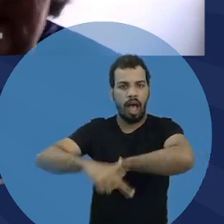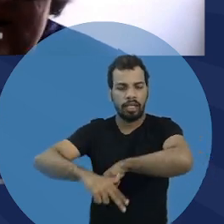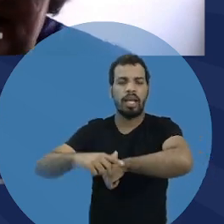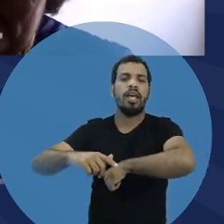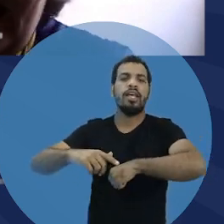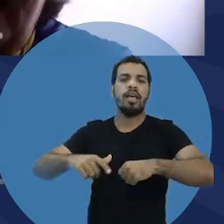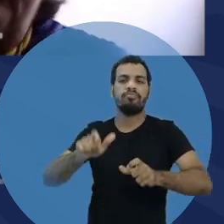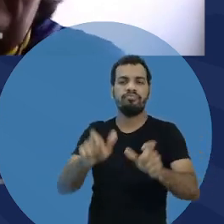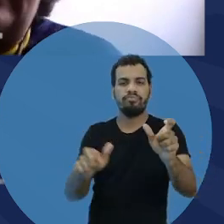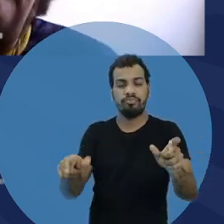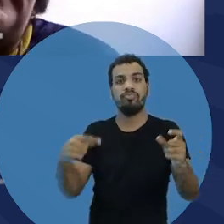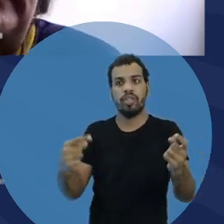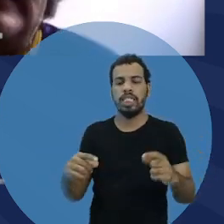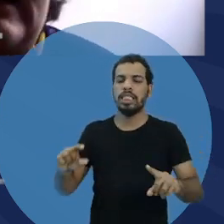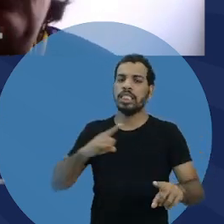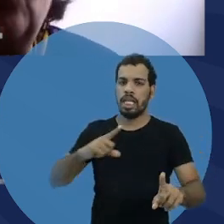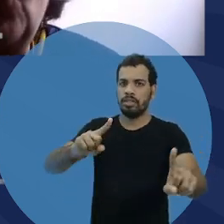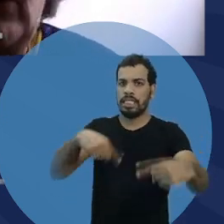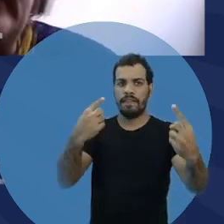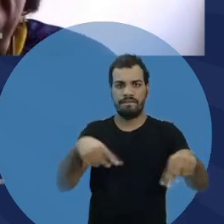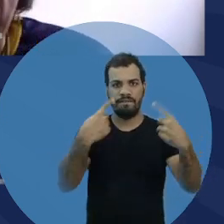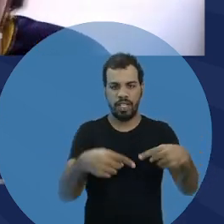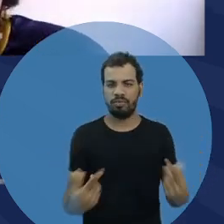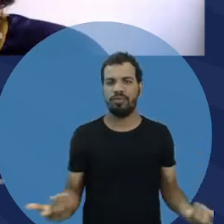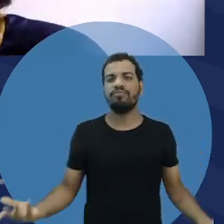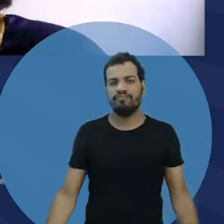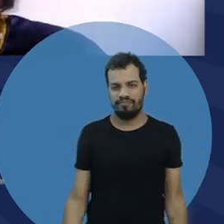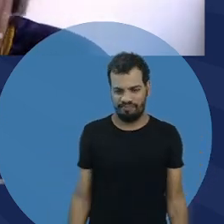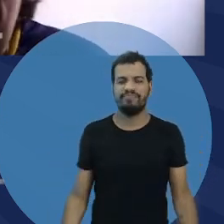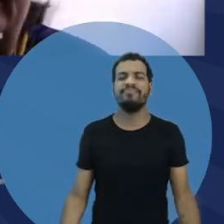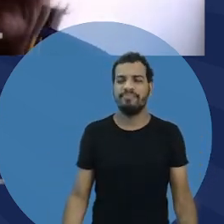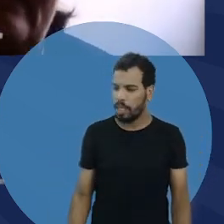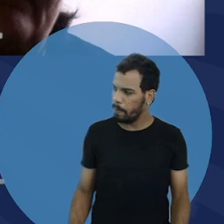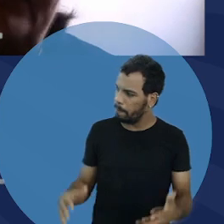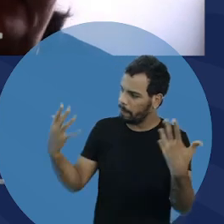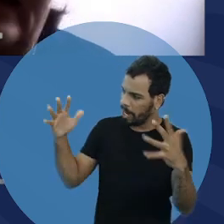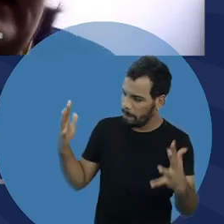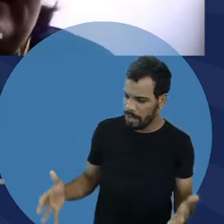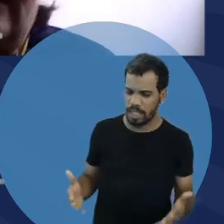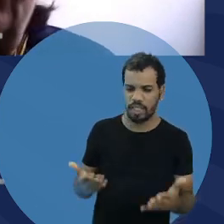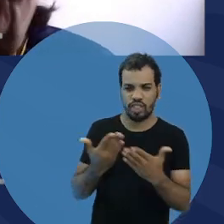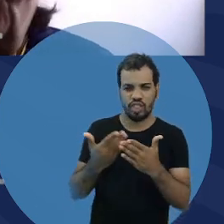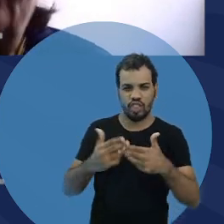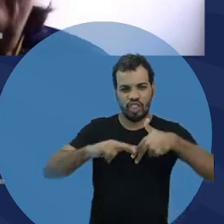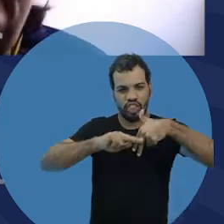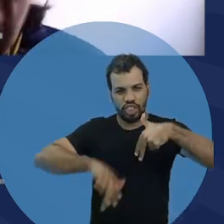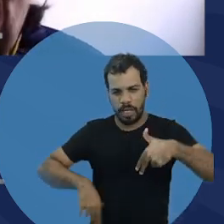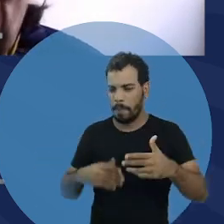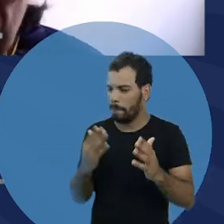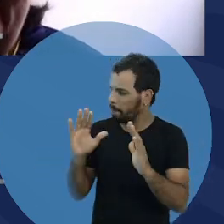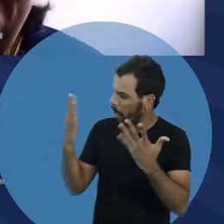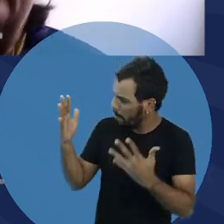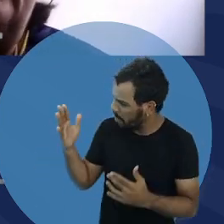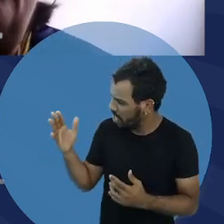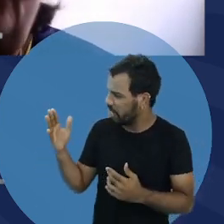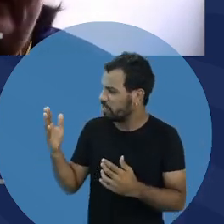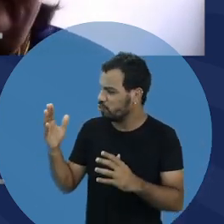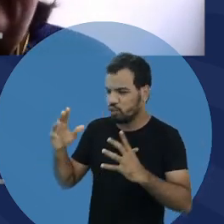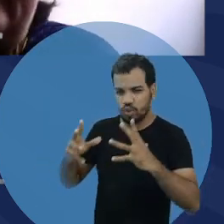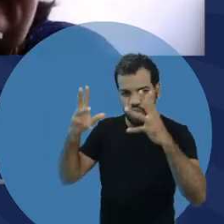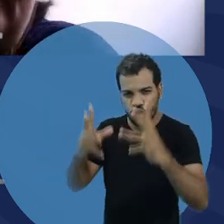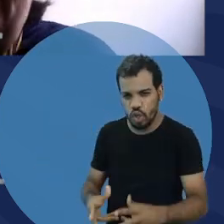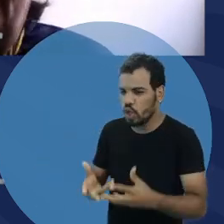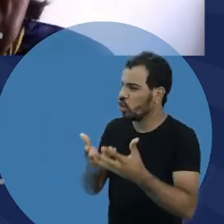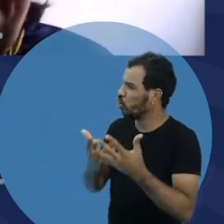enfrentados. Então, parabéns ao Núcleo de Estudo de Gênero, parabéns a você e a todos e todas